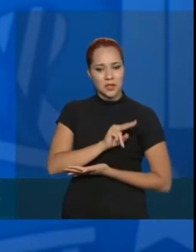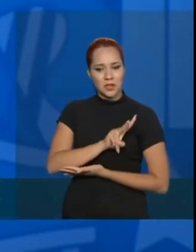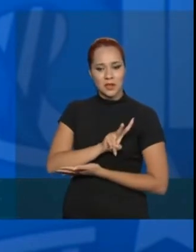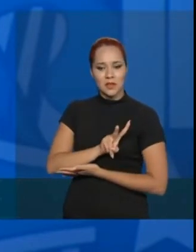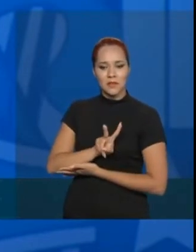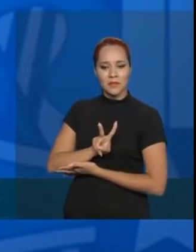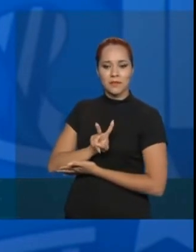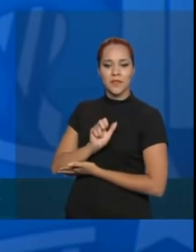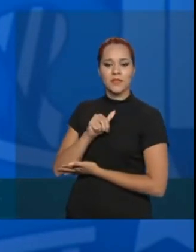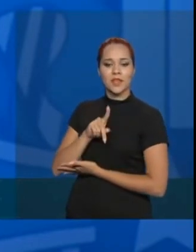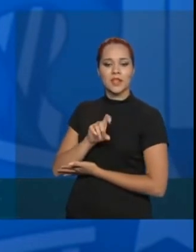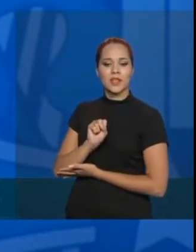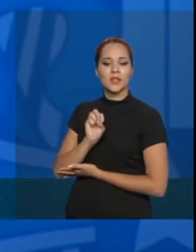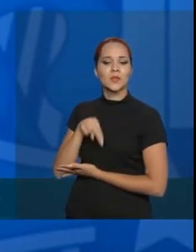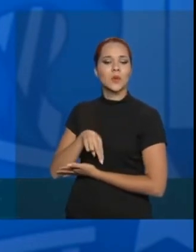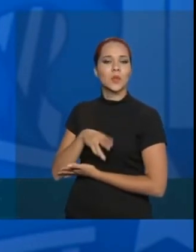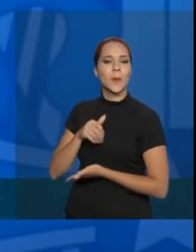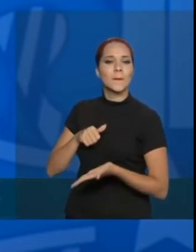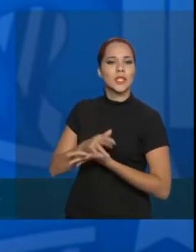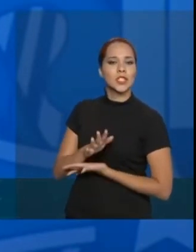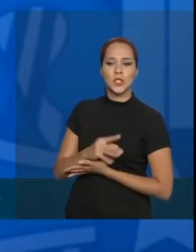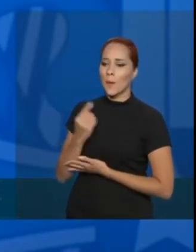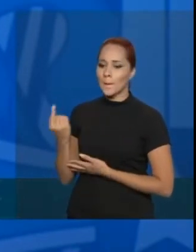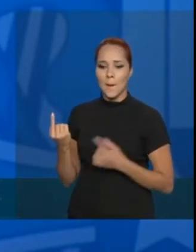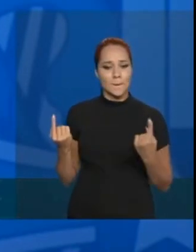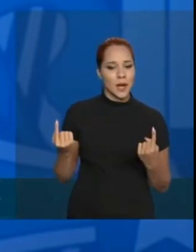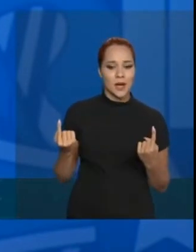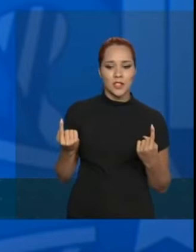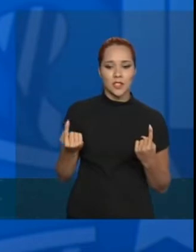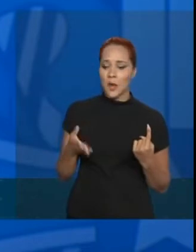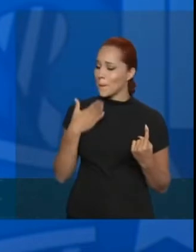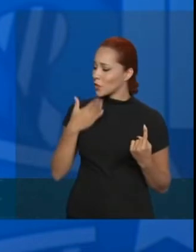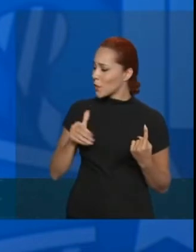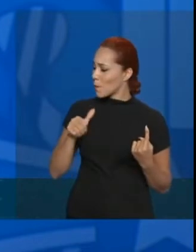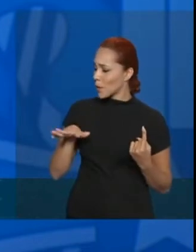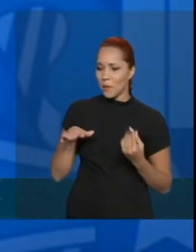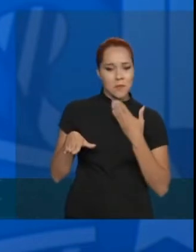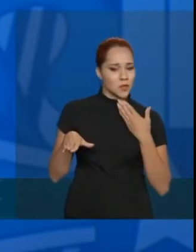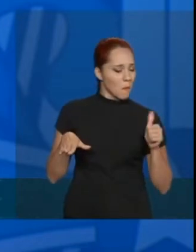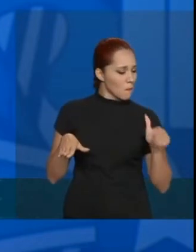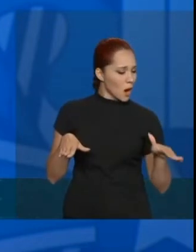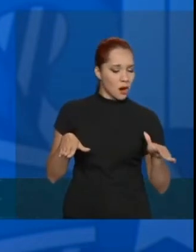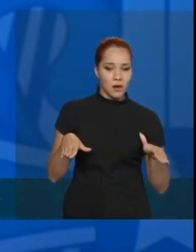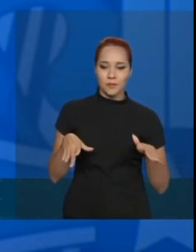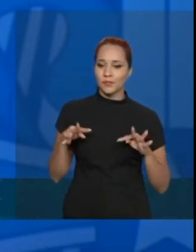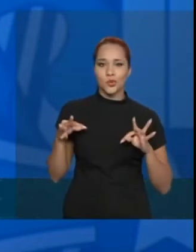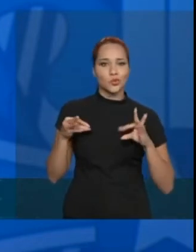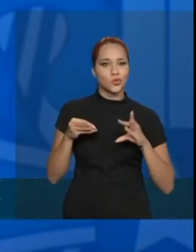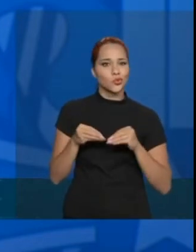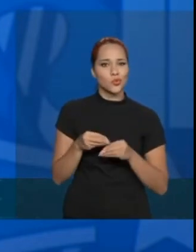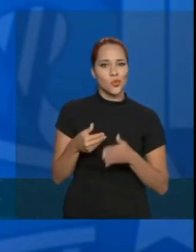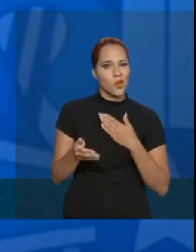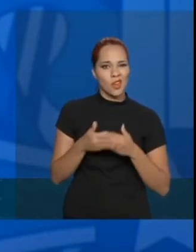Vanderson? Por motivos de todos os matizes.